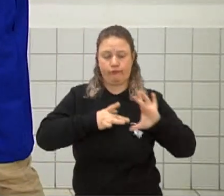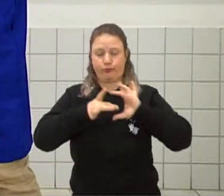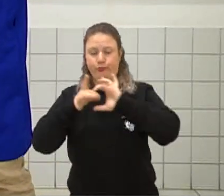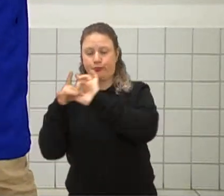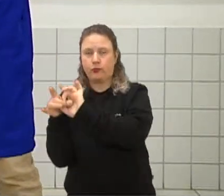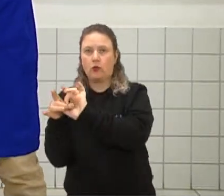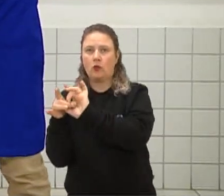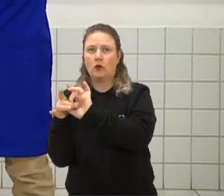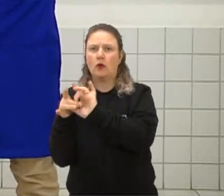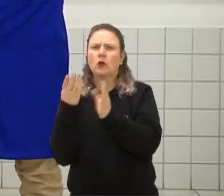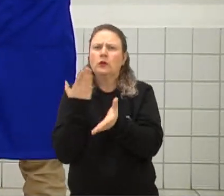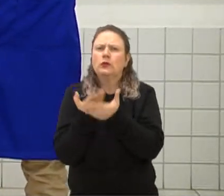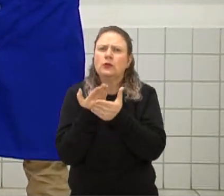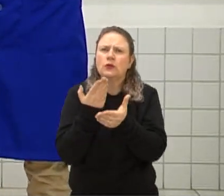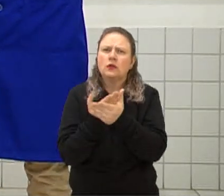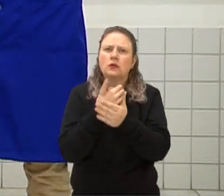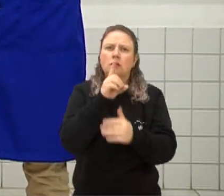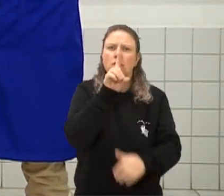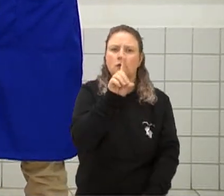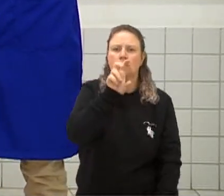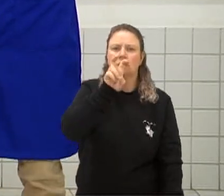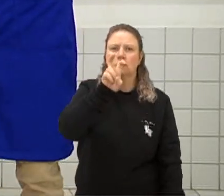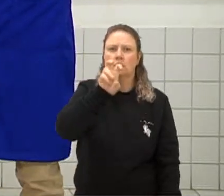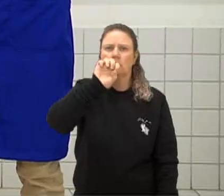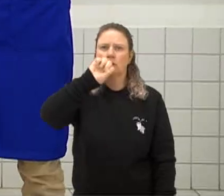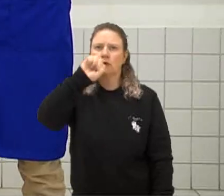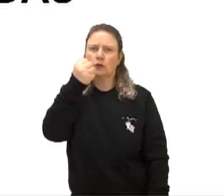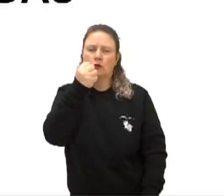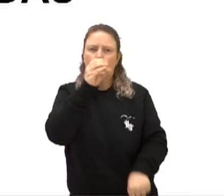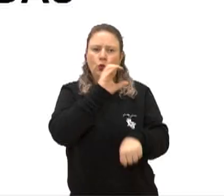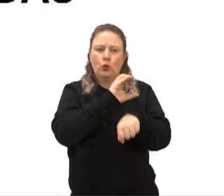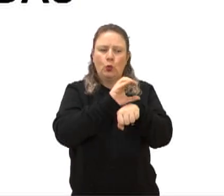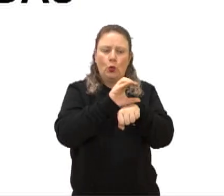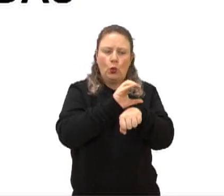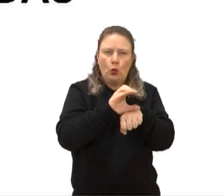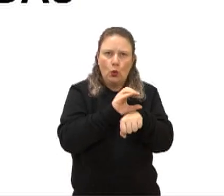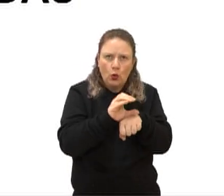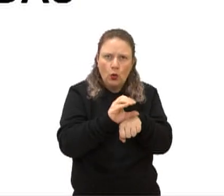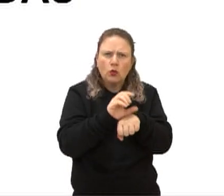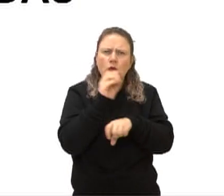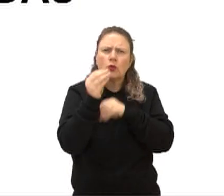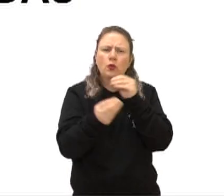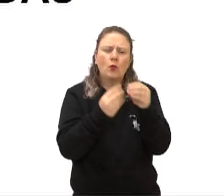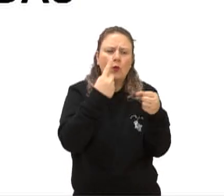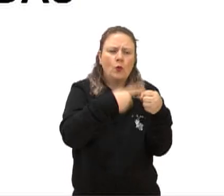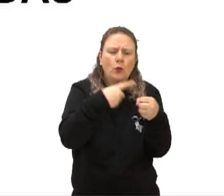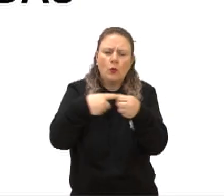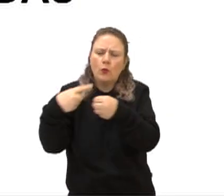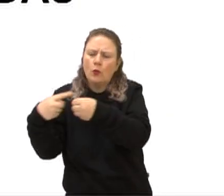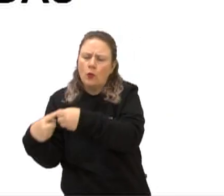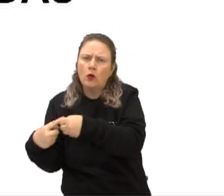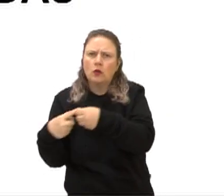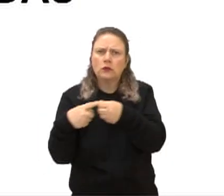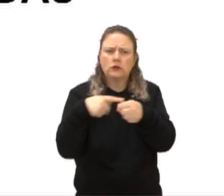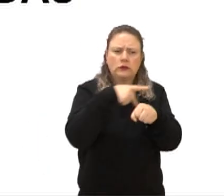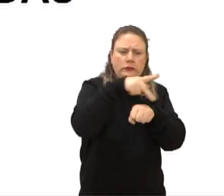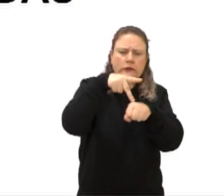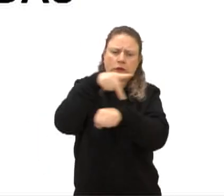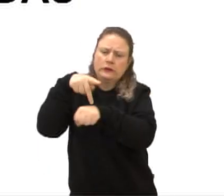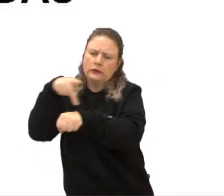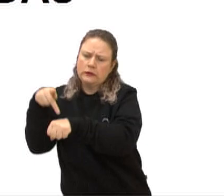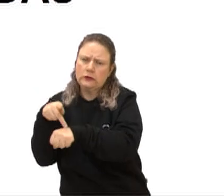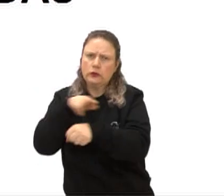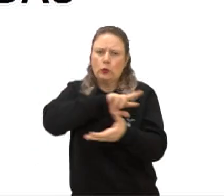estudar 158 constituições de polis, né, de cidades, de países diferentes, para